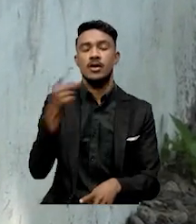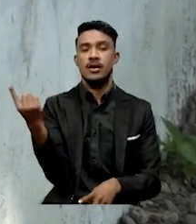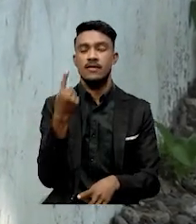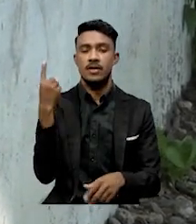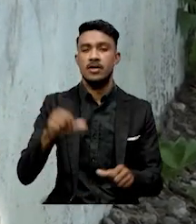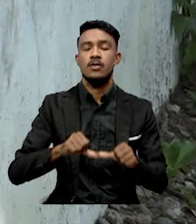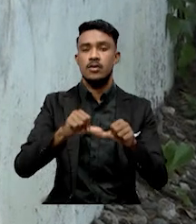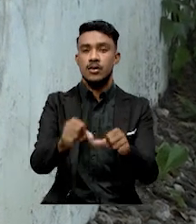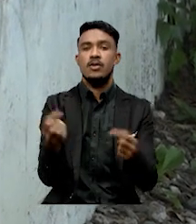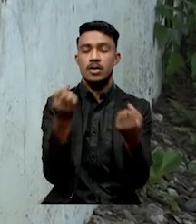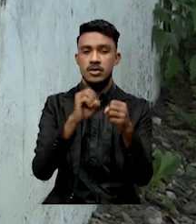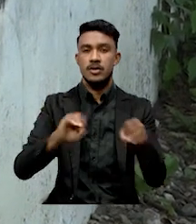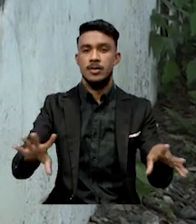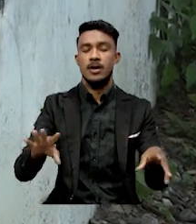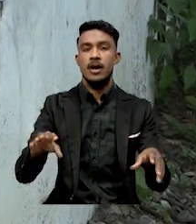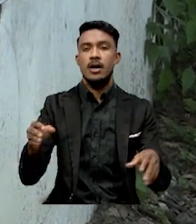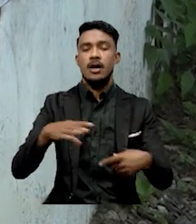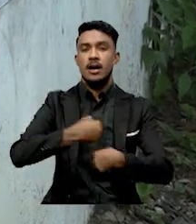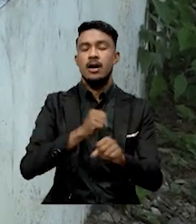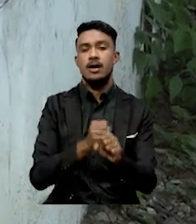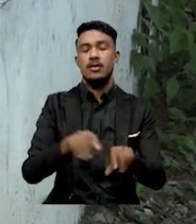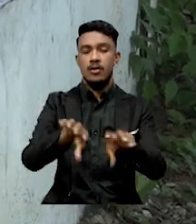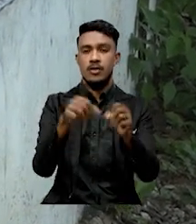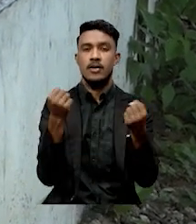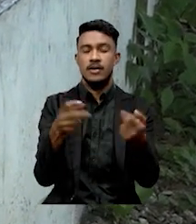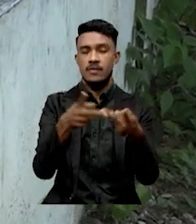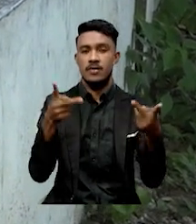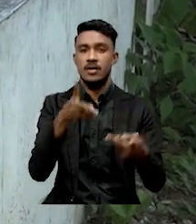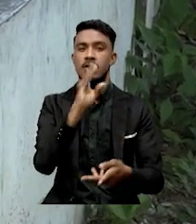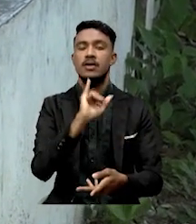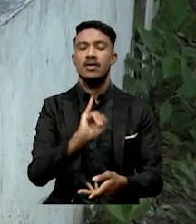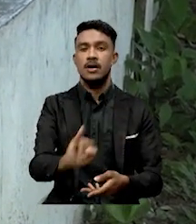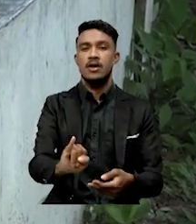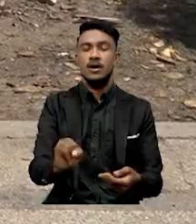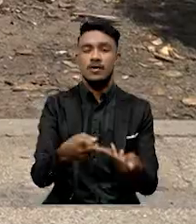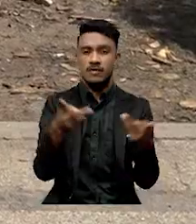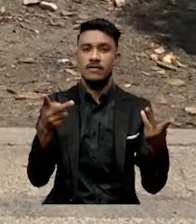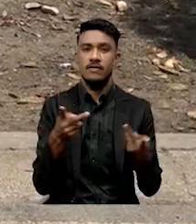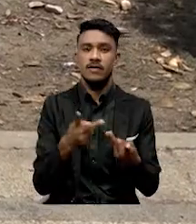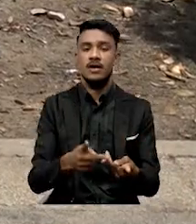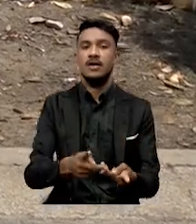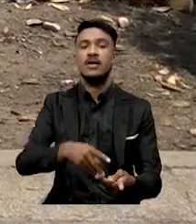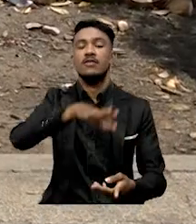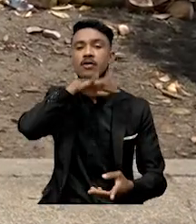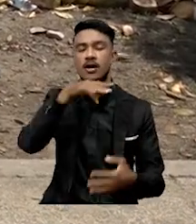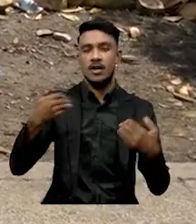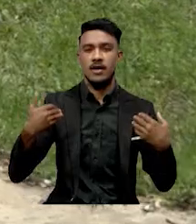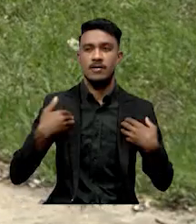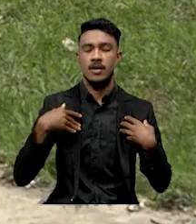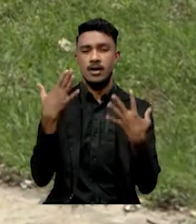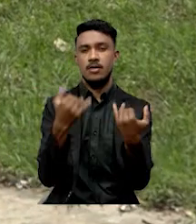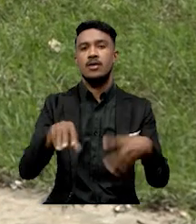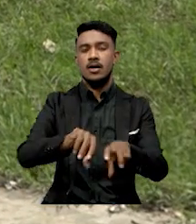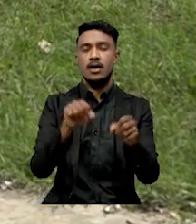estraga paisagem capital di Linian. Além de ne lixo fatin nebe governo prepare ia cidade dili, balun come saat,